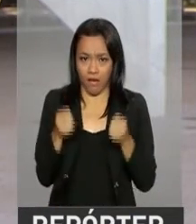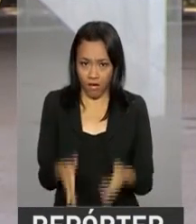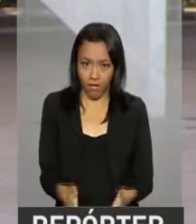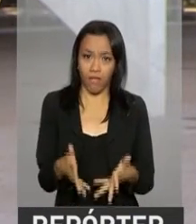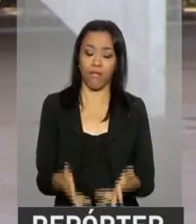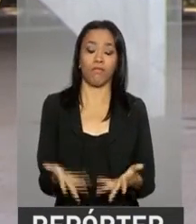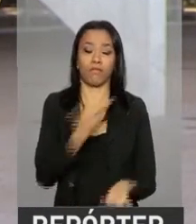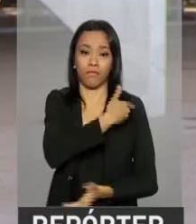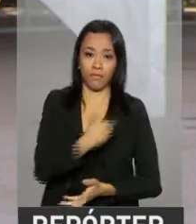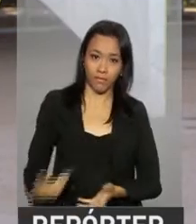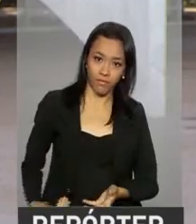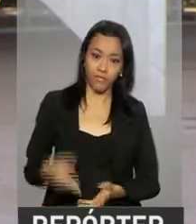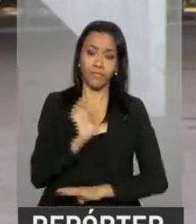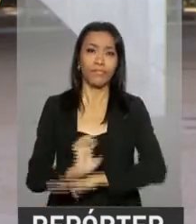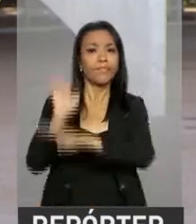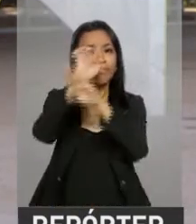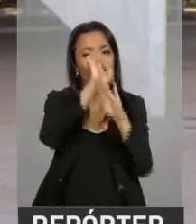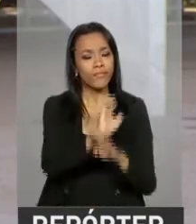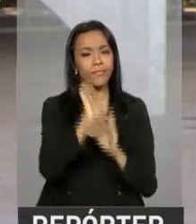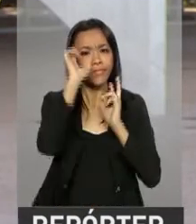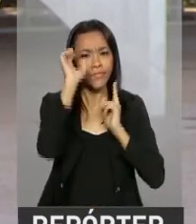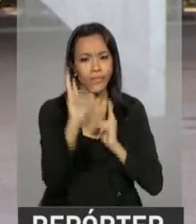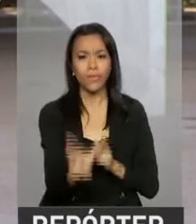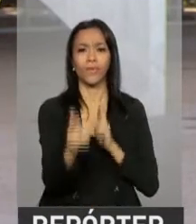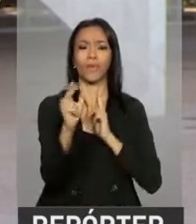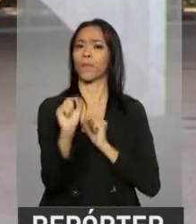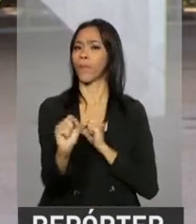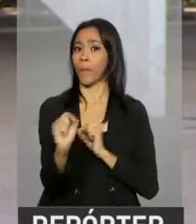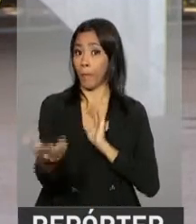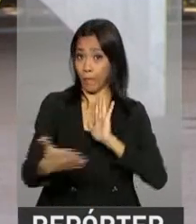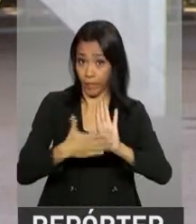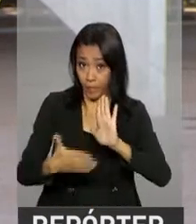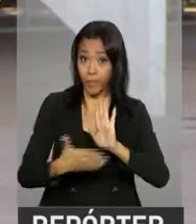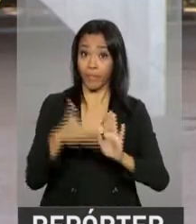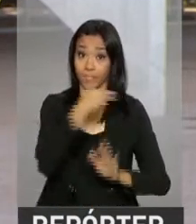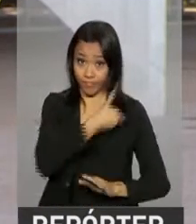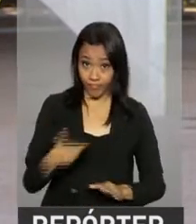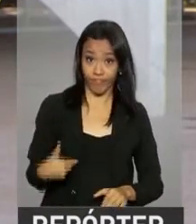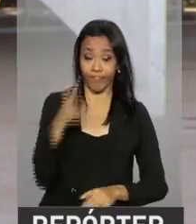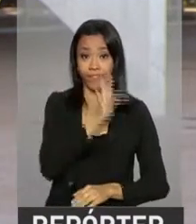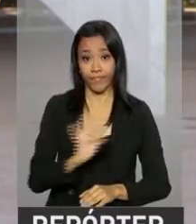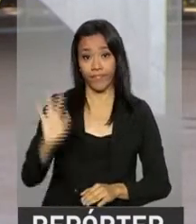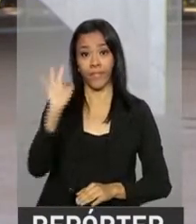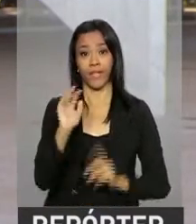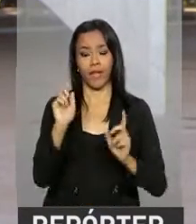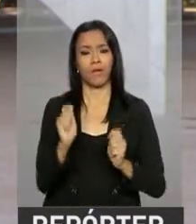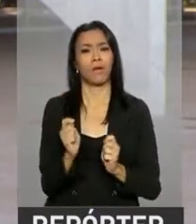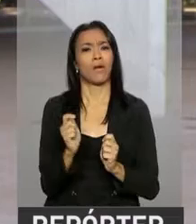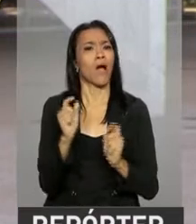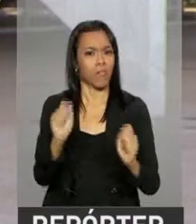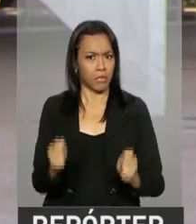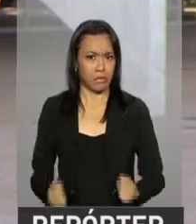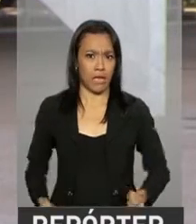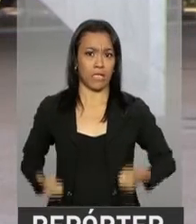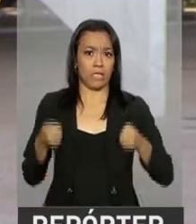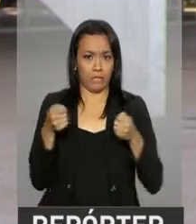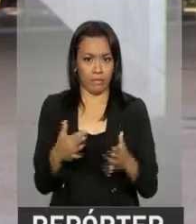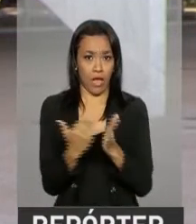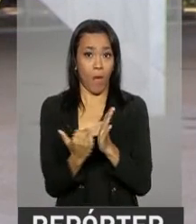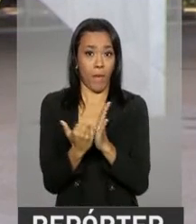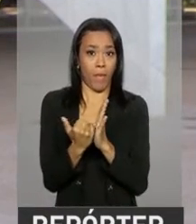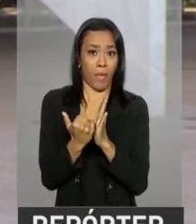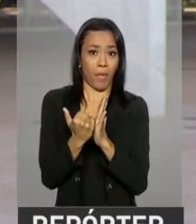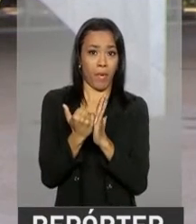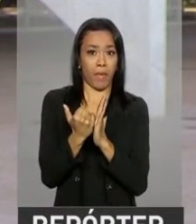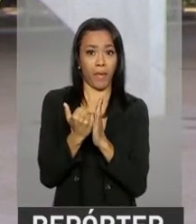dos gastos públicos dos estados, semelhante à proposta para o governo federal, com as despesas podendo aumentar apenas o